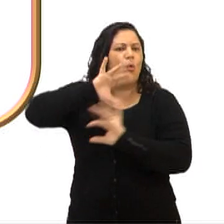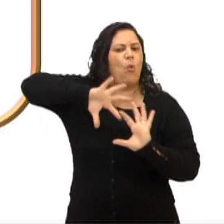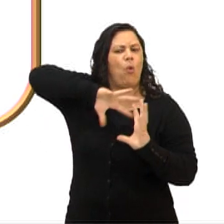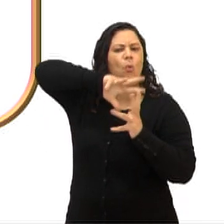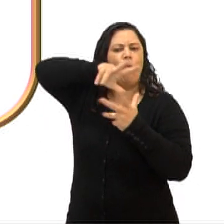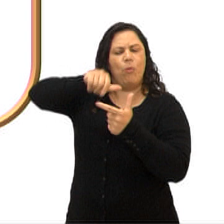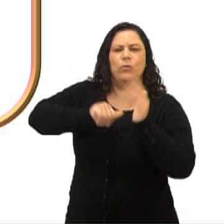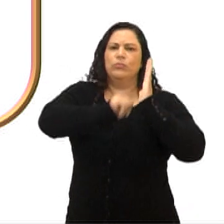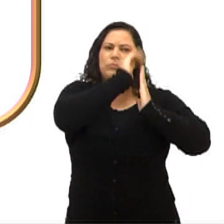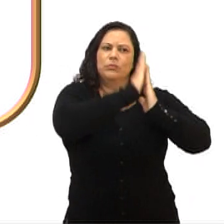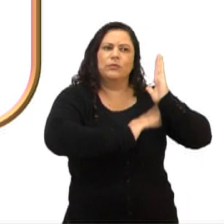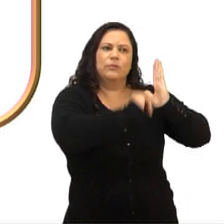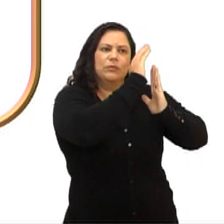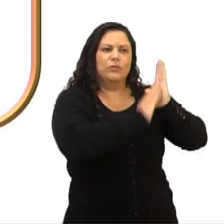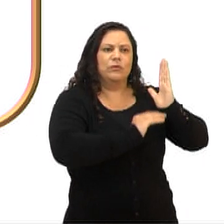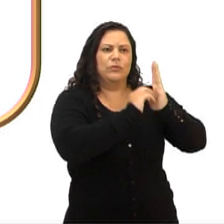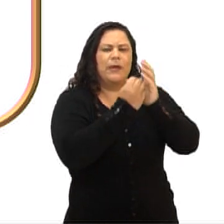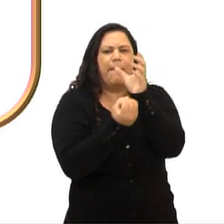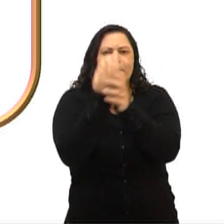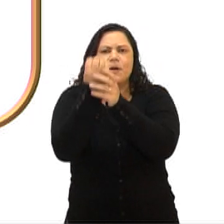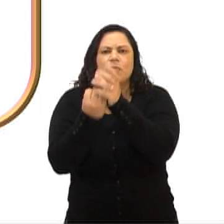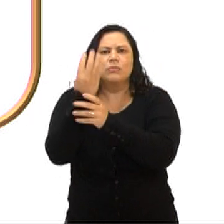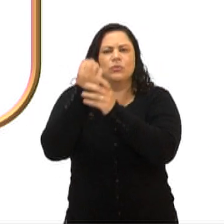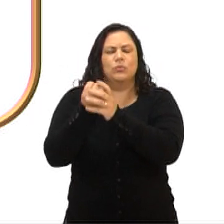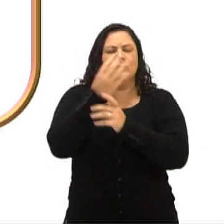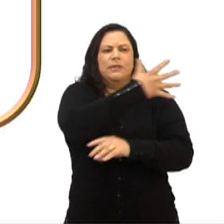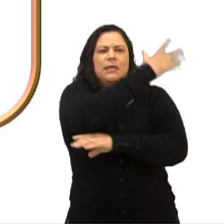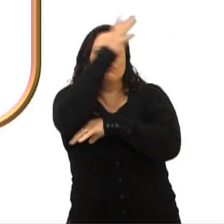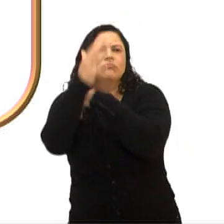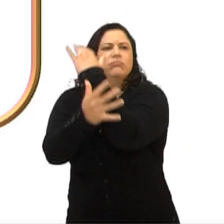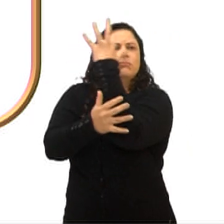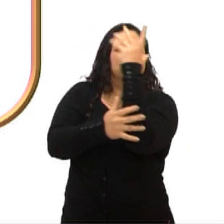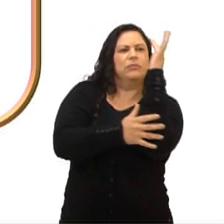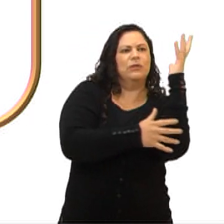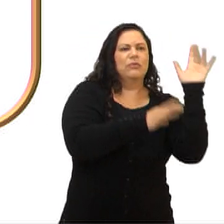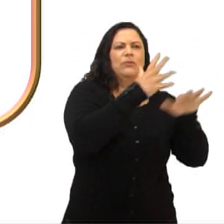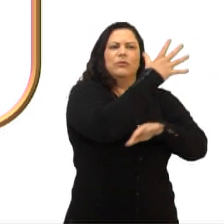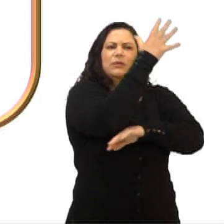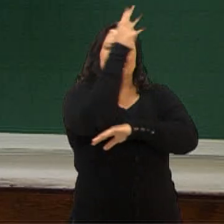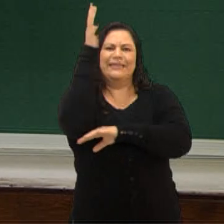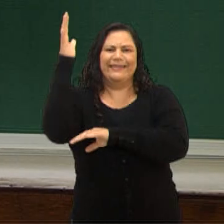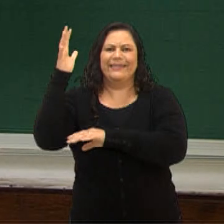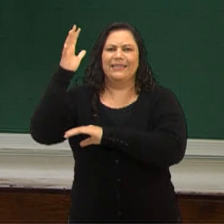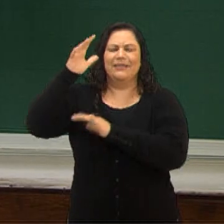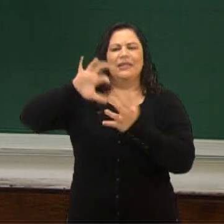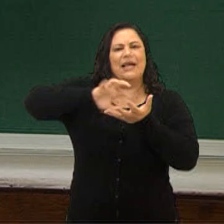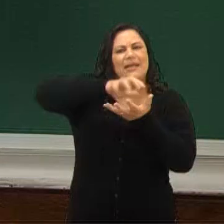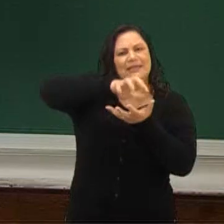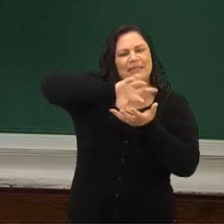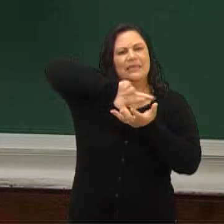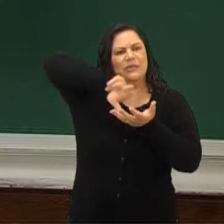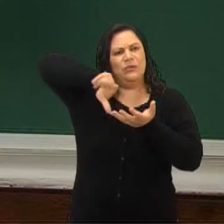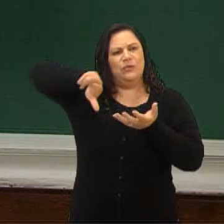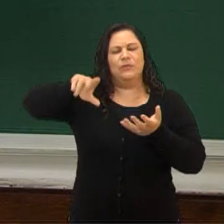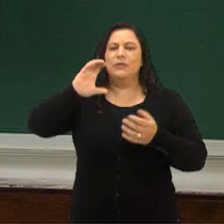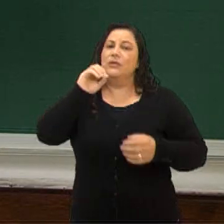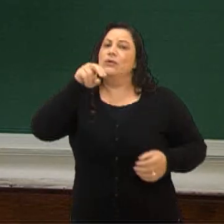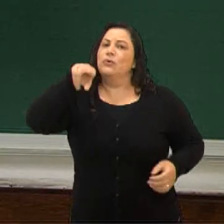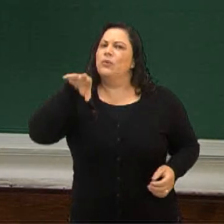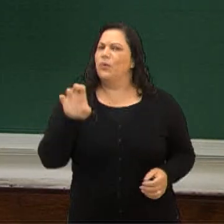Reproduza a natureza em termos cilíndricos da esfera e do cone. Então, a gente vai ver aqui o cara que